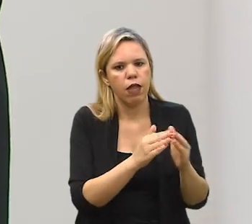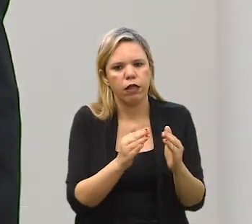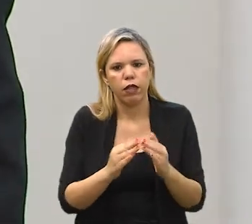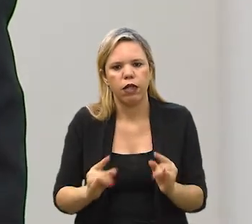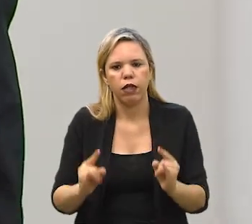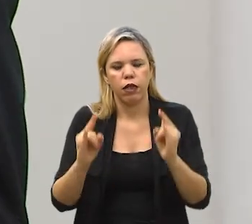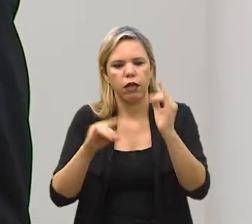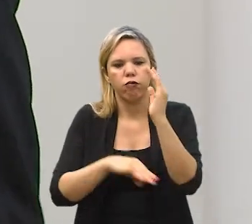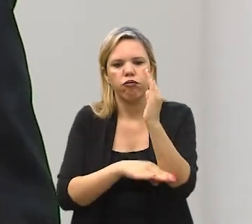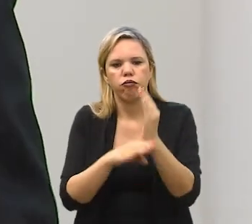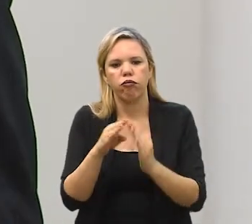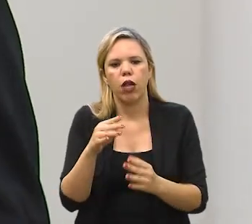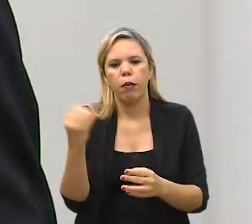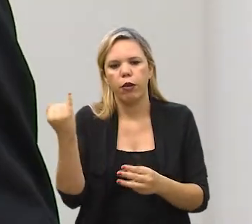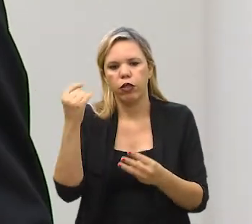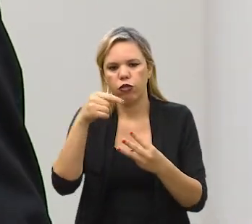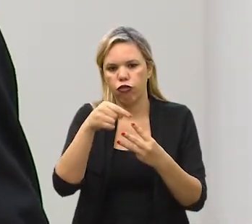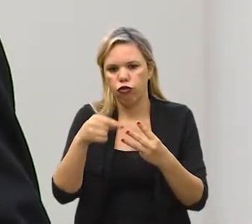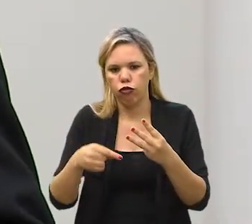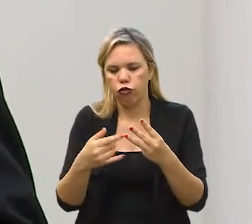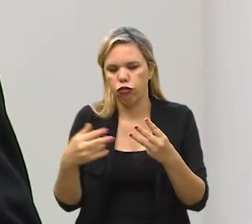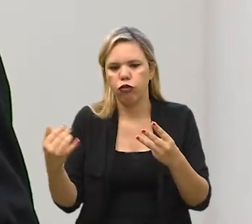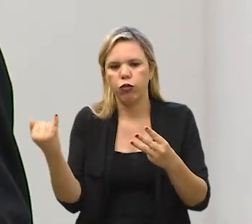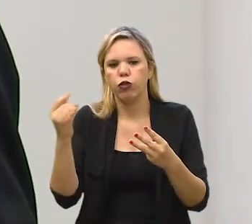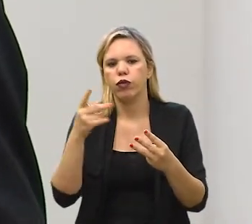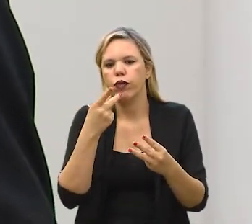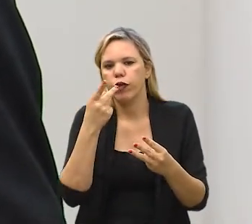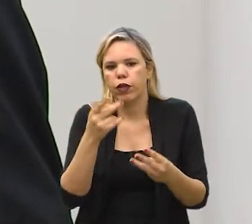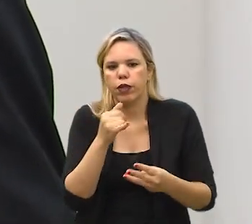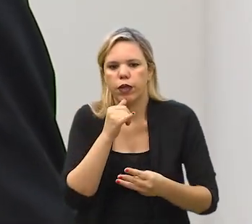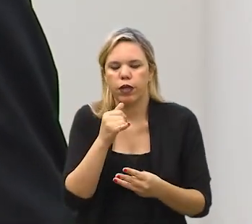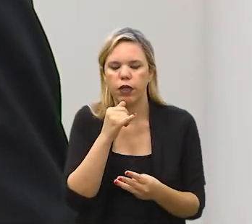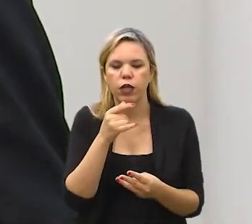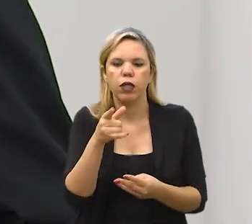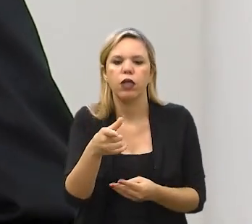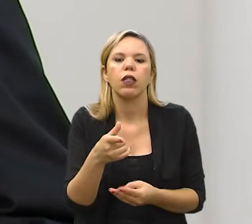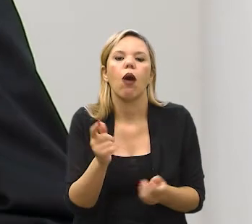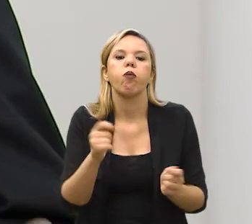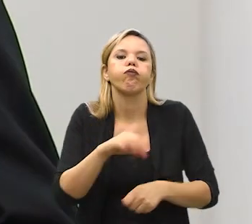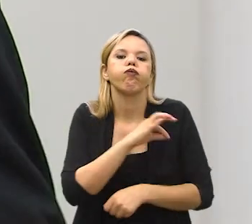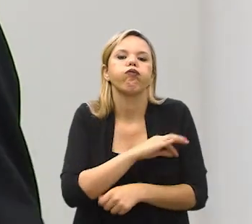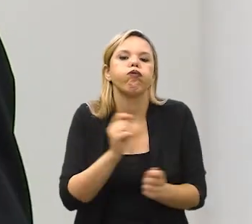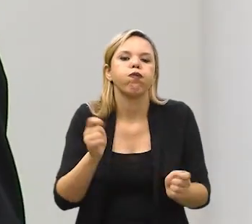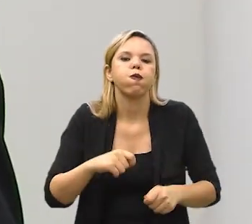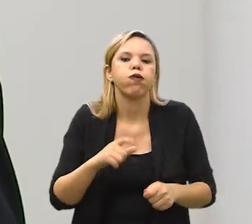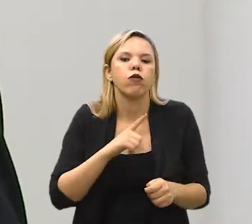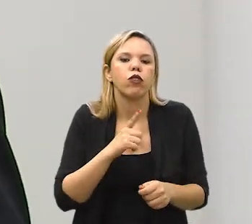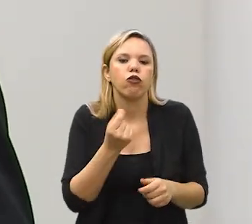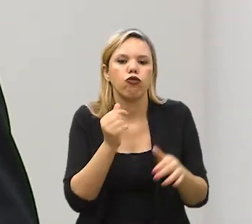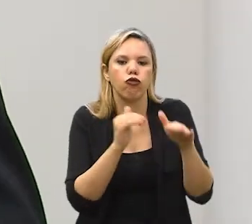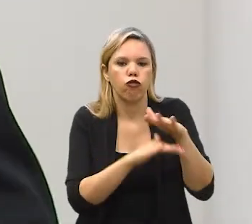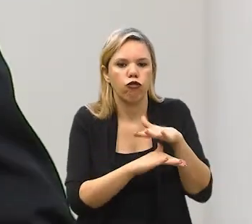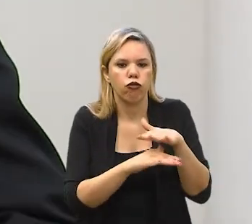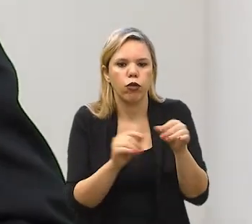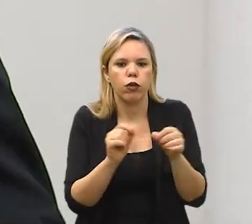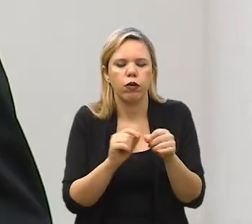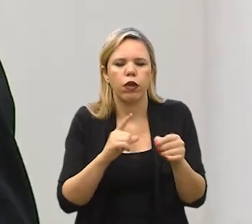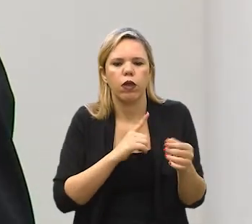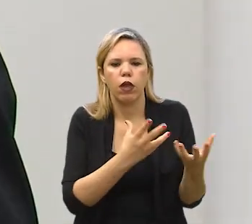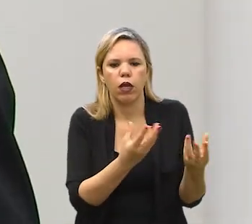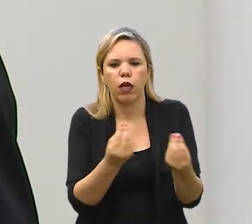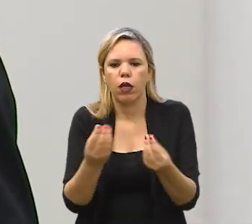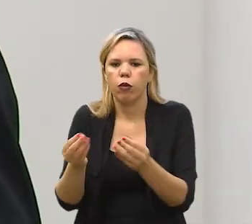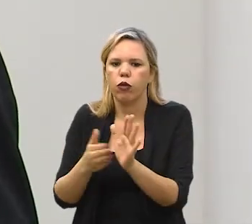importante você pôr três fatores em questão. Primeiro, a sua condição financeira. Se você tem uma reserva, está existindo